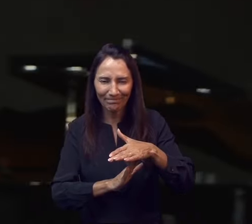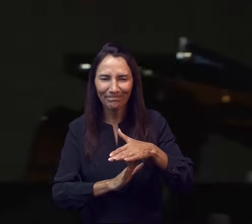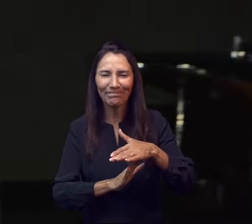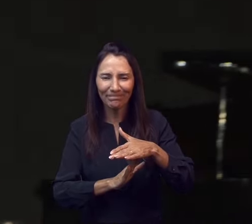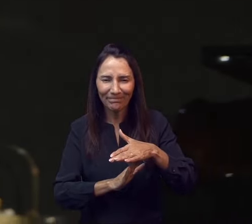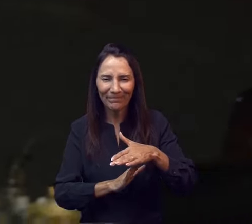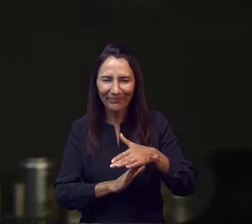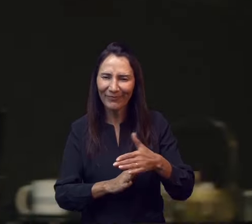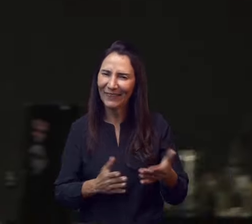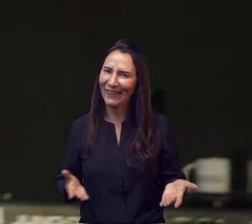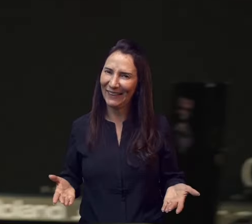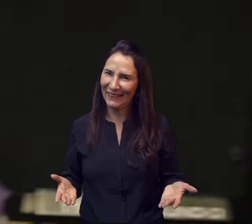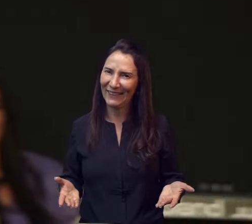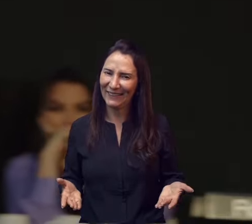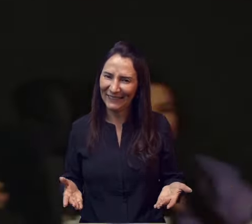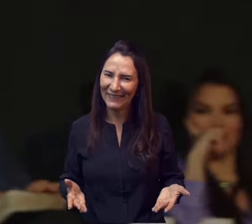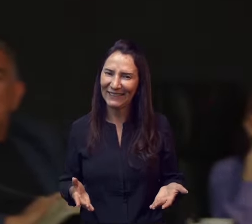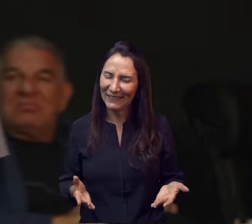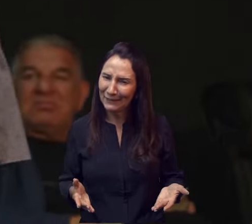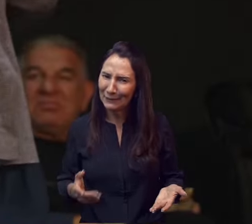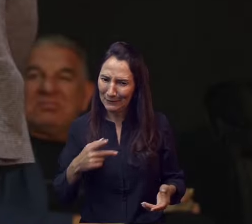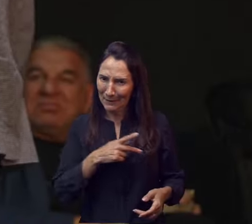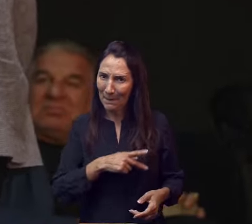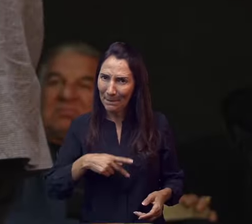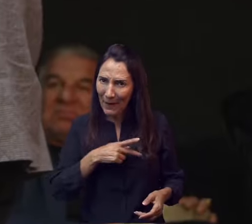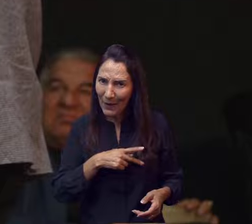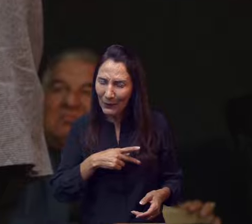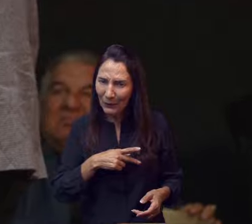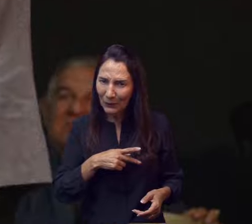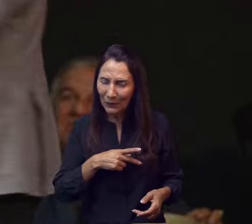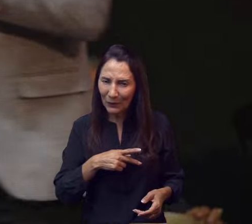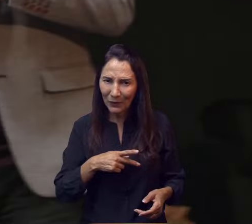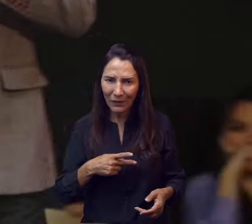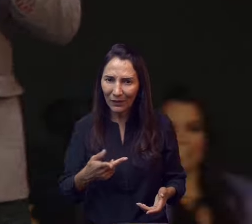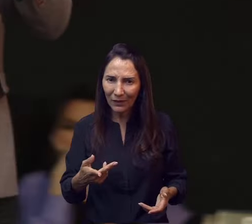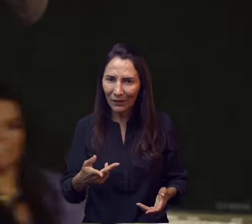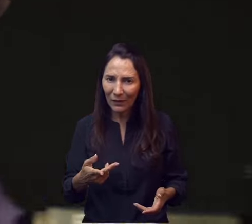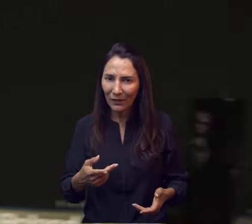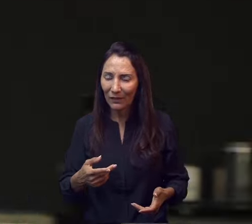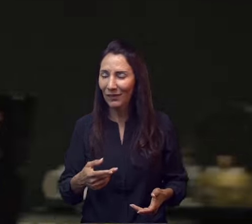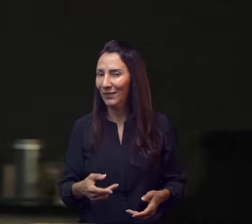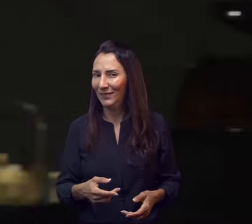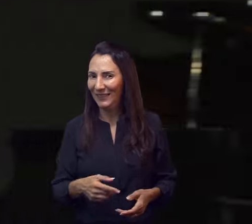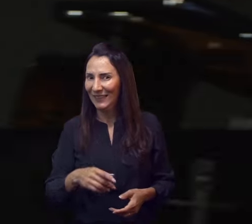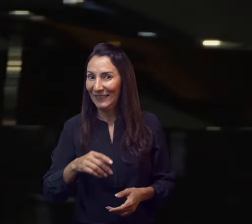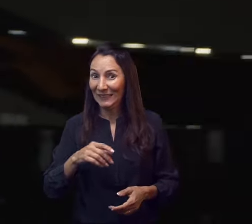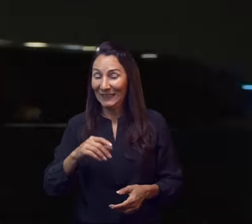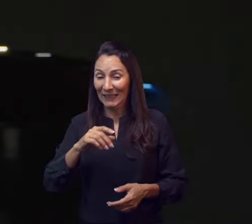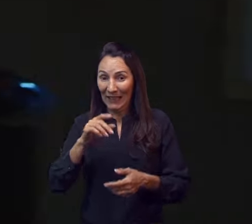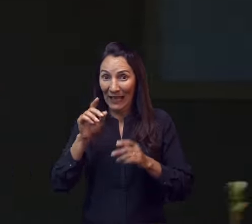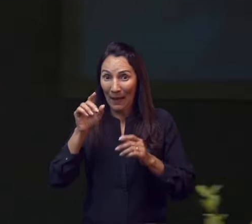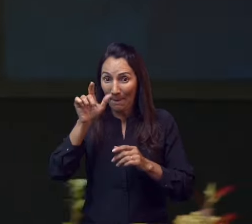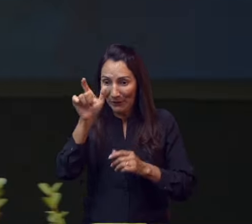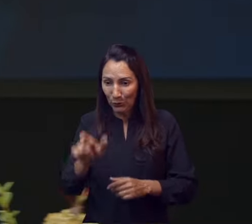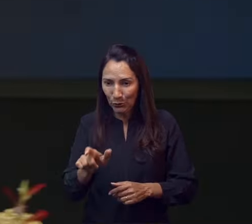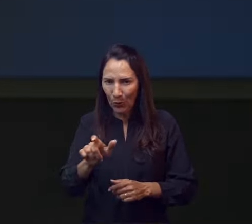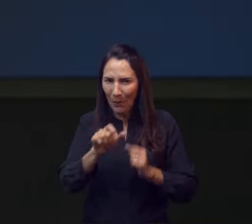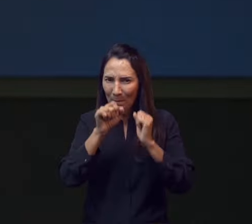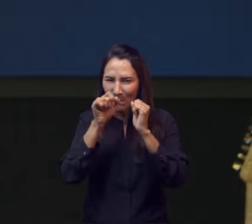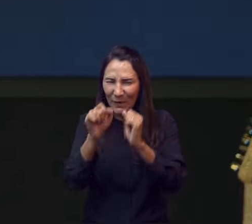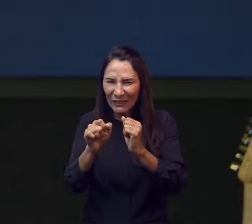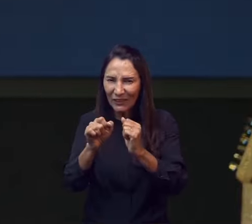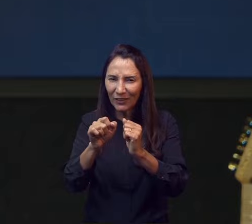Olha a Bíblia meu irmão Paulo não define aquele que é poderoso para fazer tudo mais